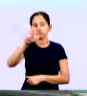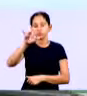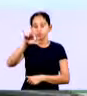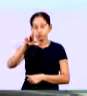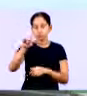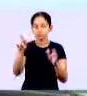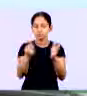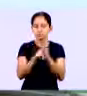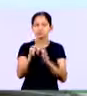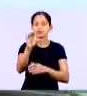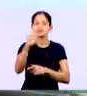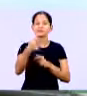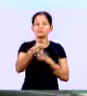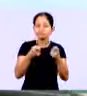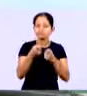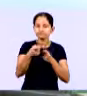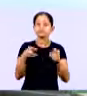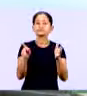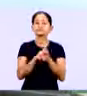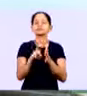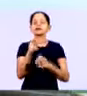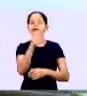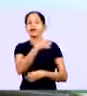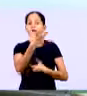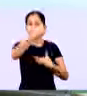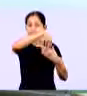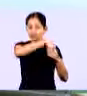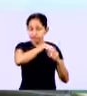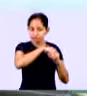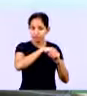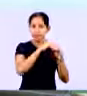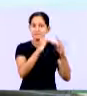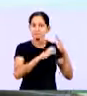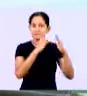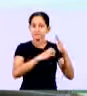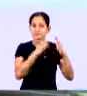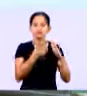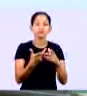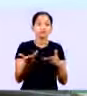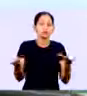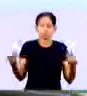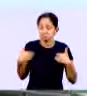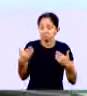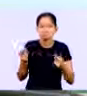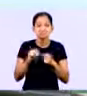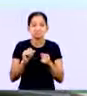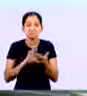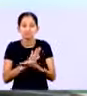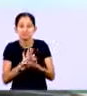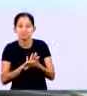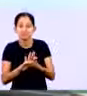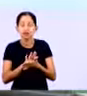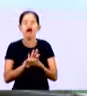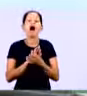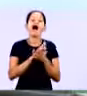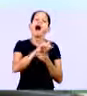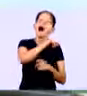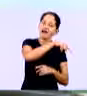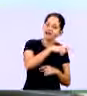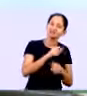estratégico ou estoque regulador, que funciona como? Quando eu tenho necessidade e não tenho como produzir, aquele estoque ele é desovado, aquele estoque sai.